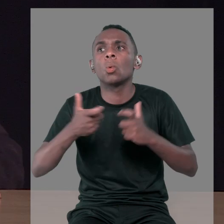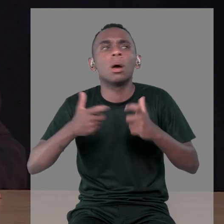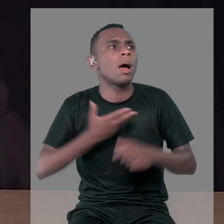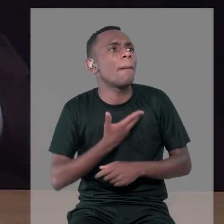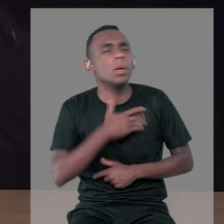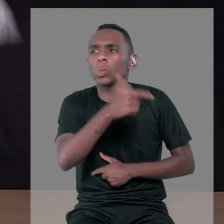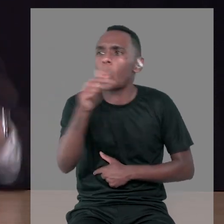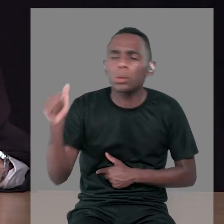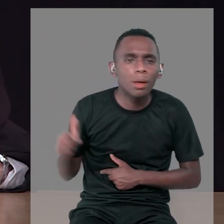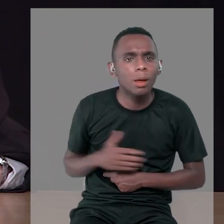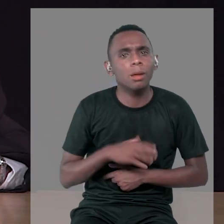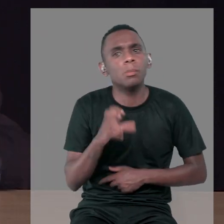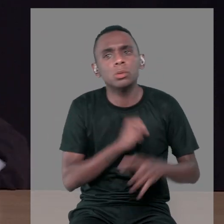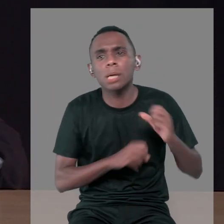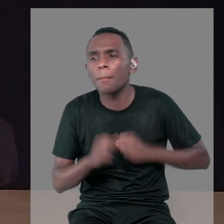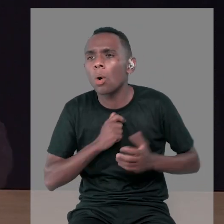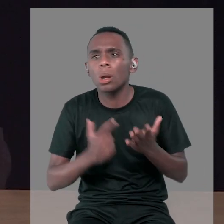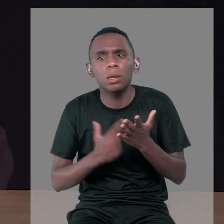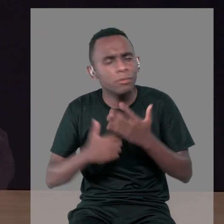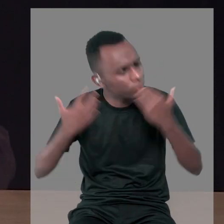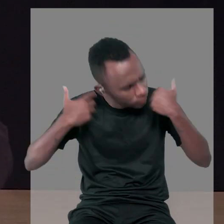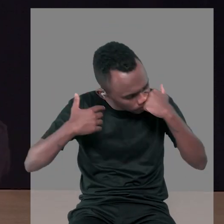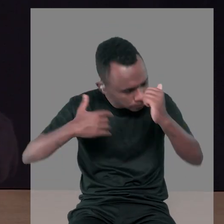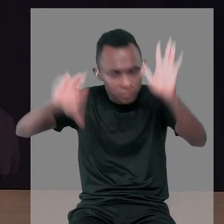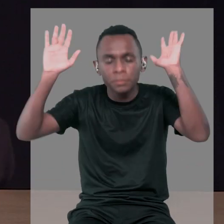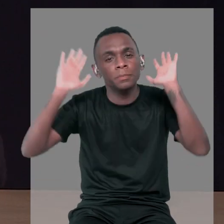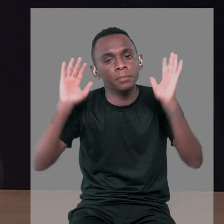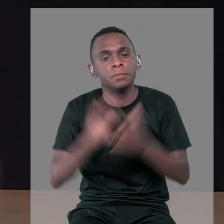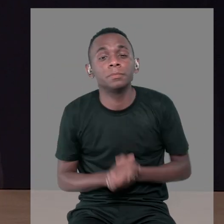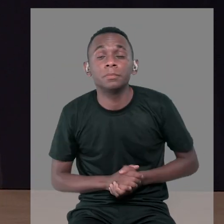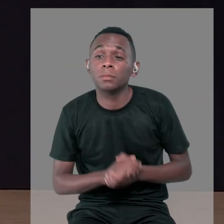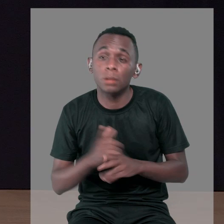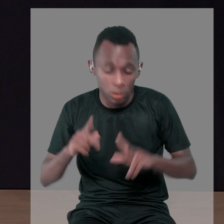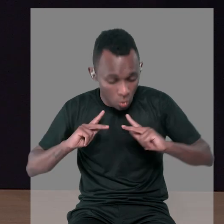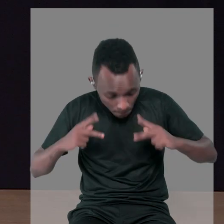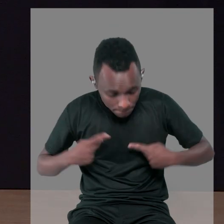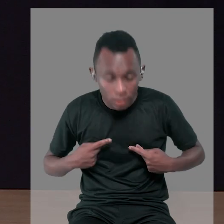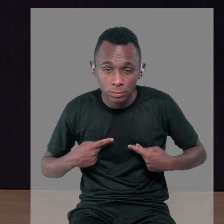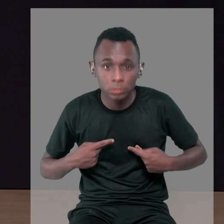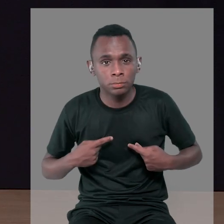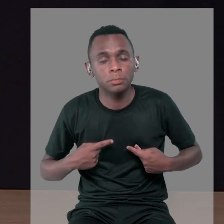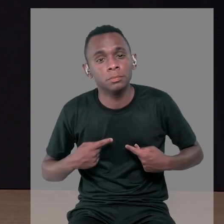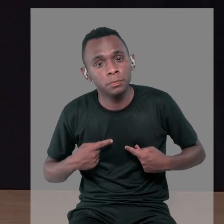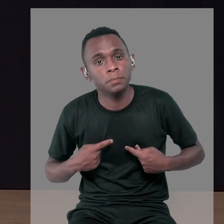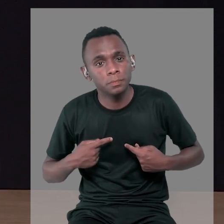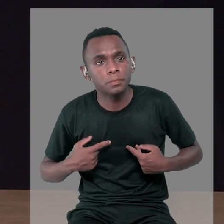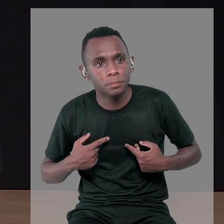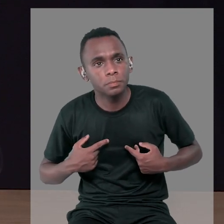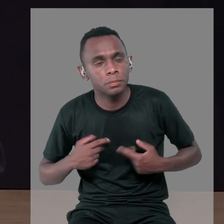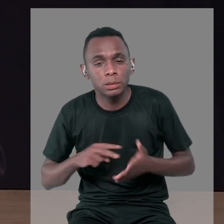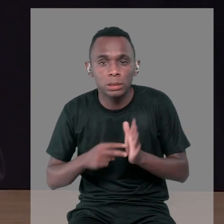meus livros. Não, vai embora rápido. Agora, é que ele é humano. Em sendo humano, ele está de mão dada